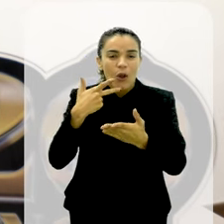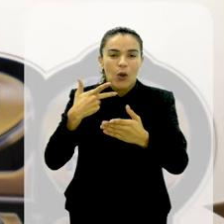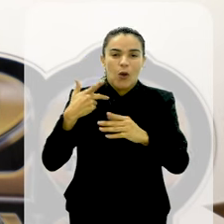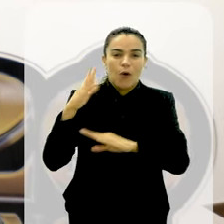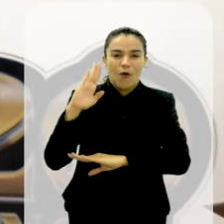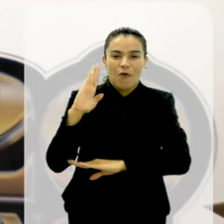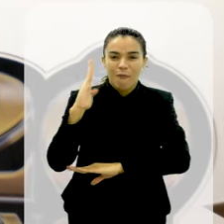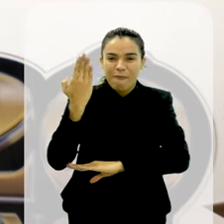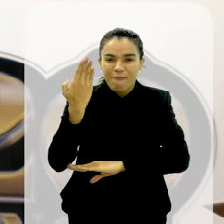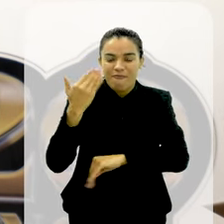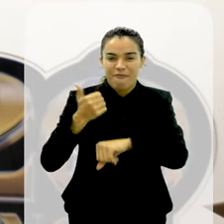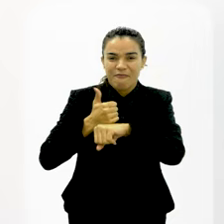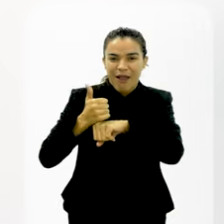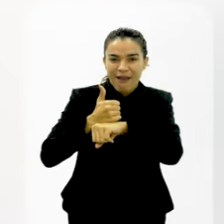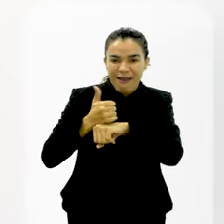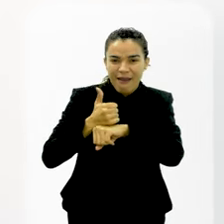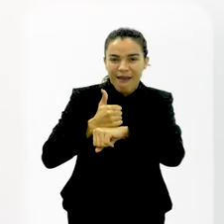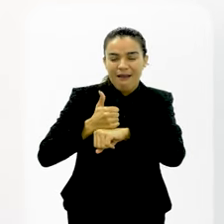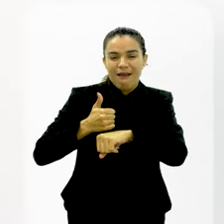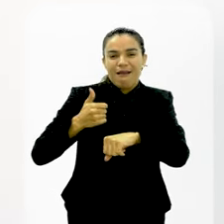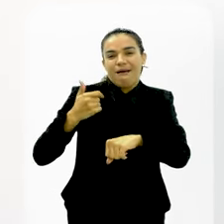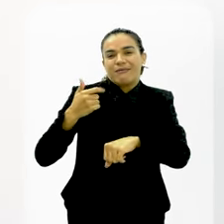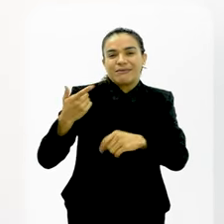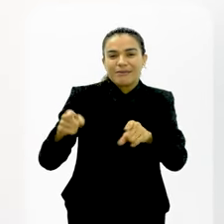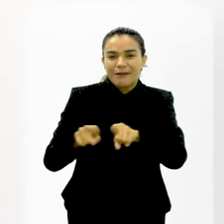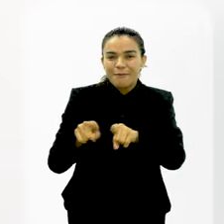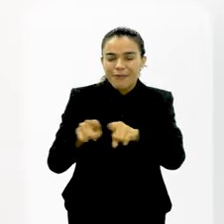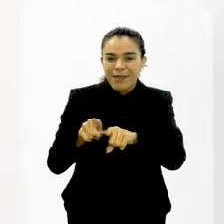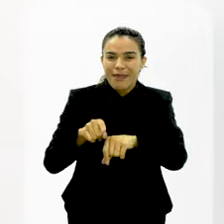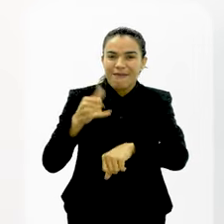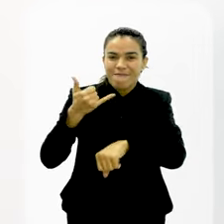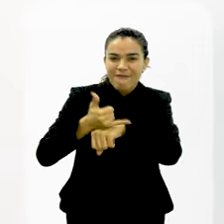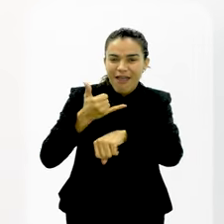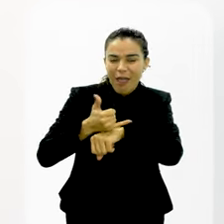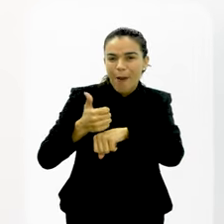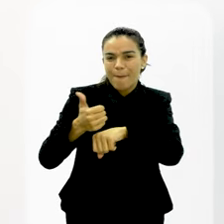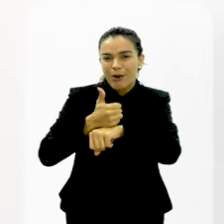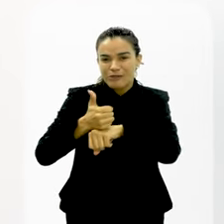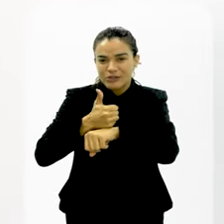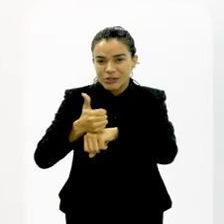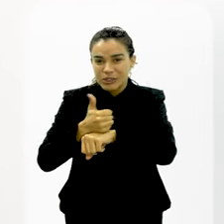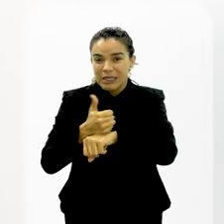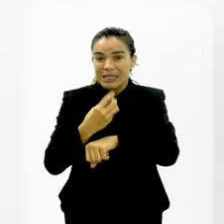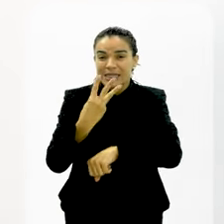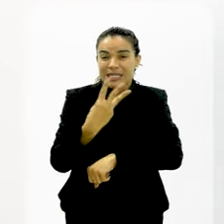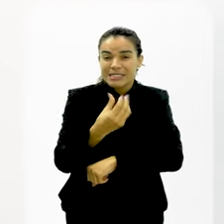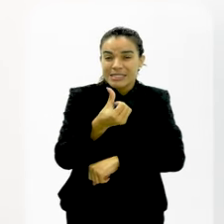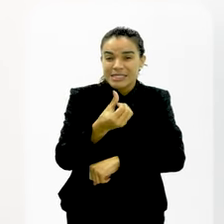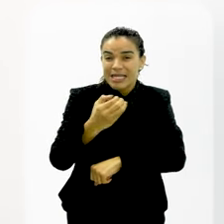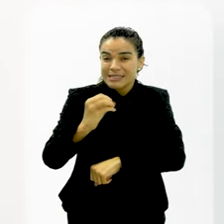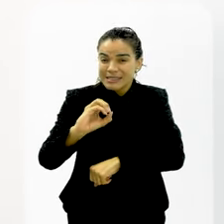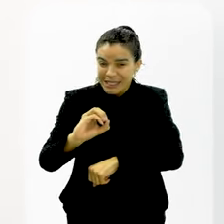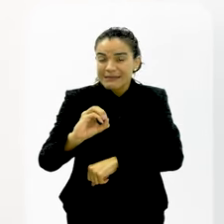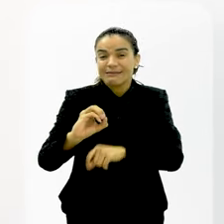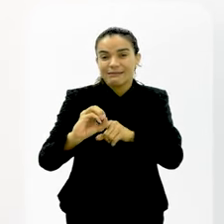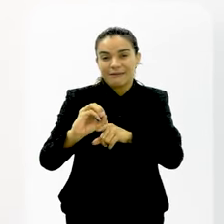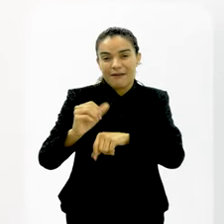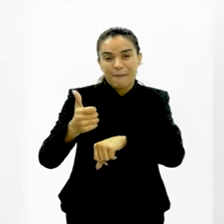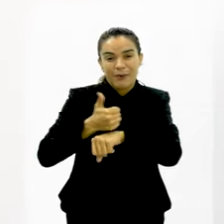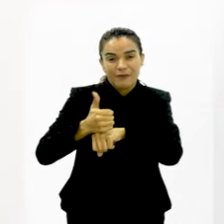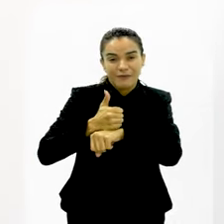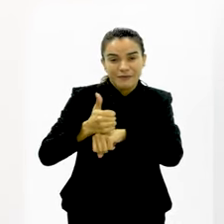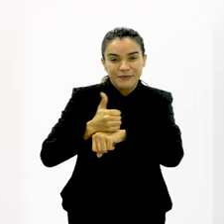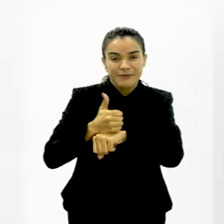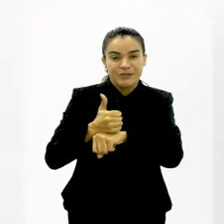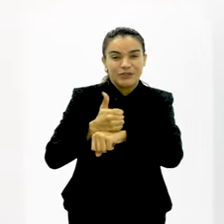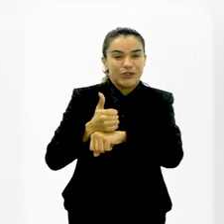o carpinteiro, o ferreiro, são tantos profissionais. A gente trabalha ali com uma média de 380 artistas que